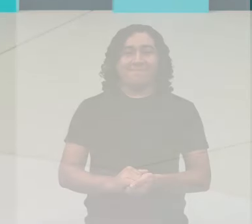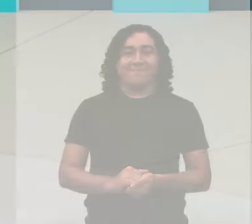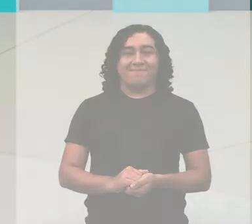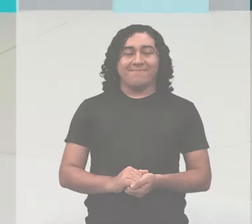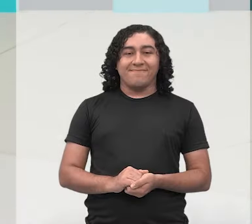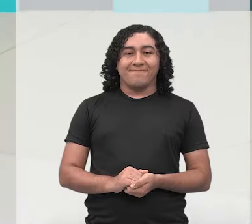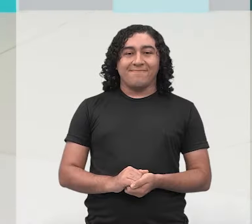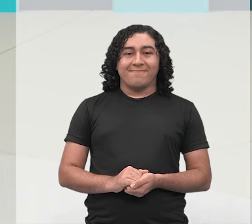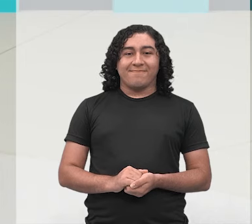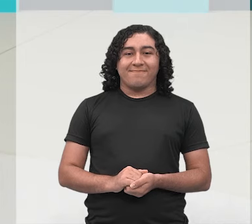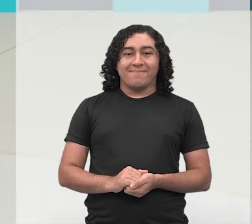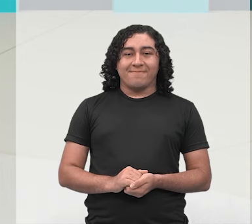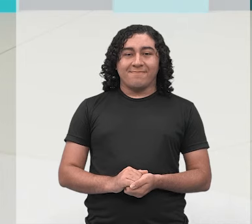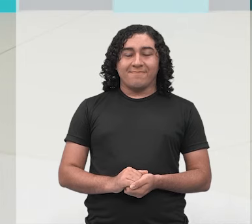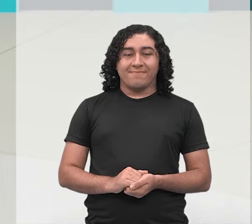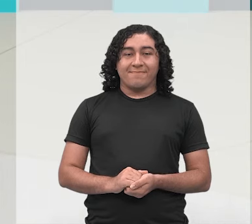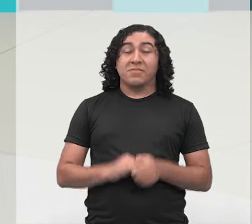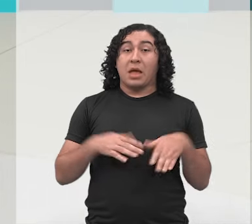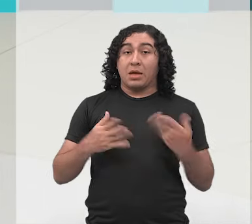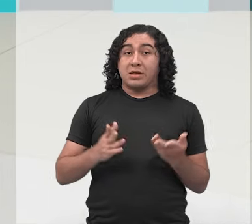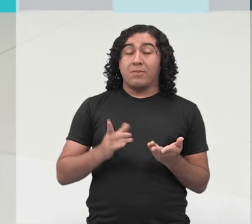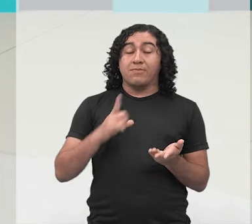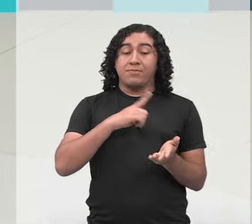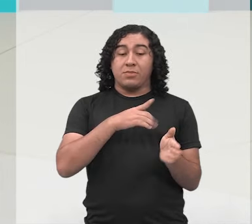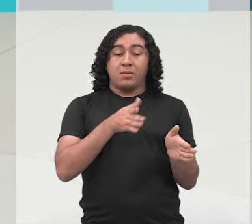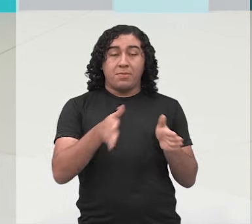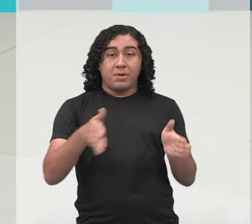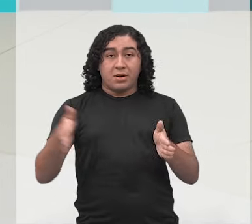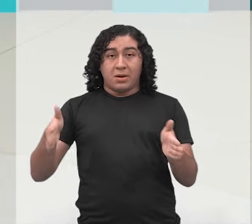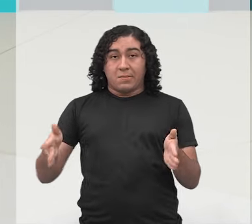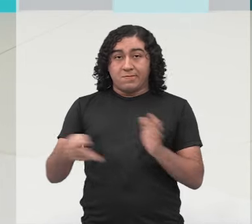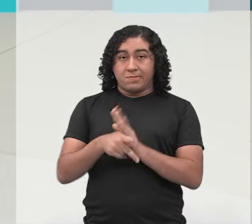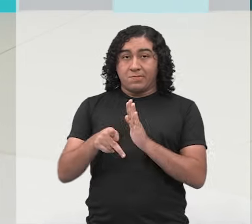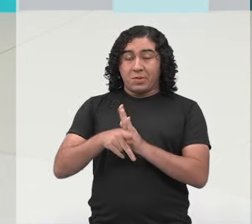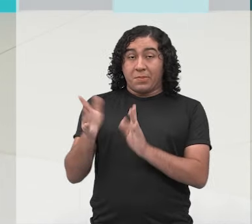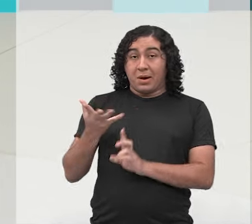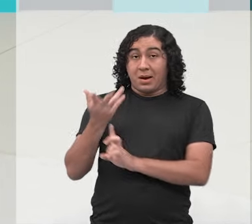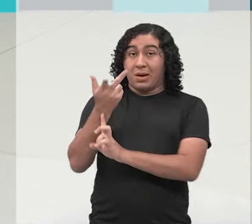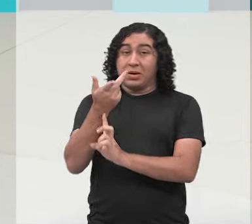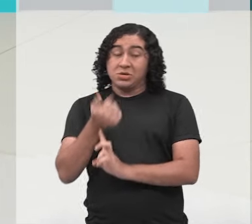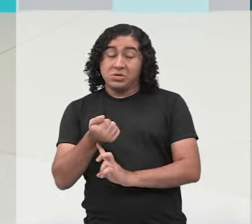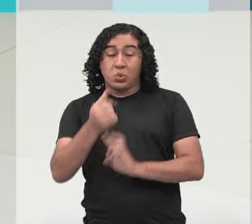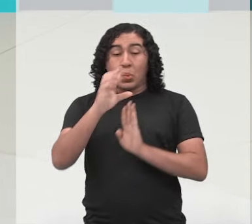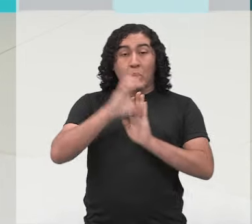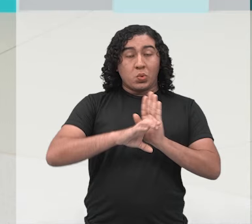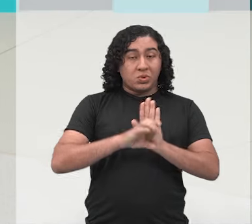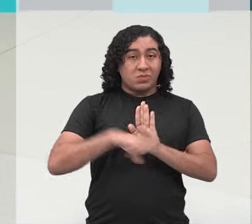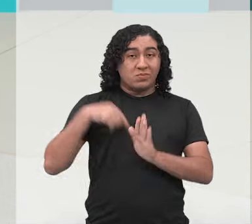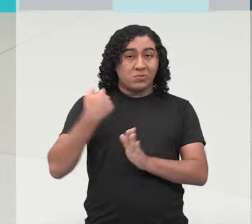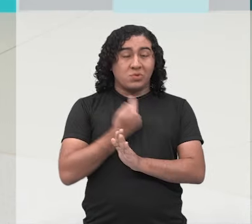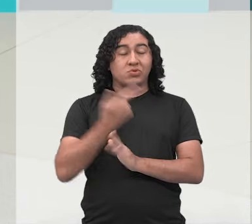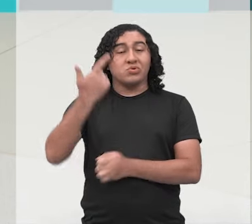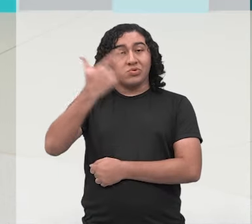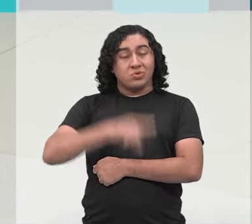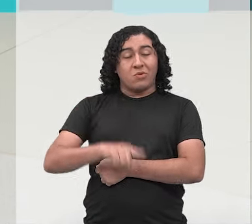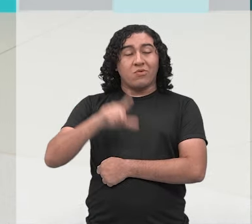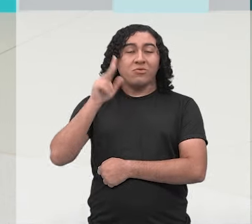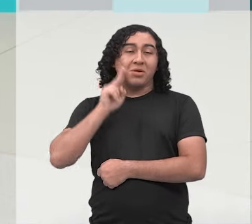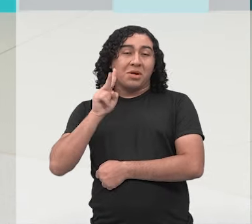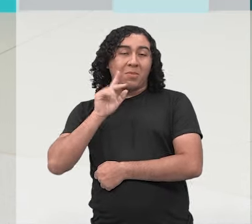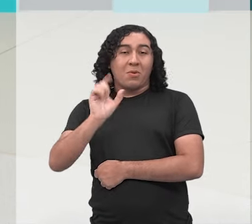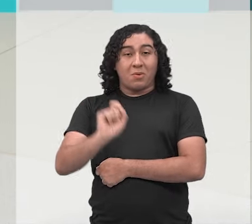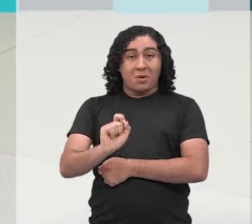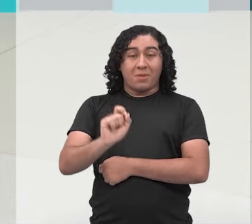Muito bem, dentro da nossa trajetória artística, falando dos conceitos que envolve a arte, mais uma vez vamos retomar a questão